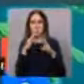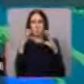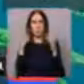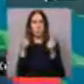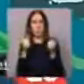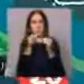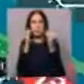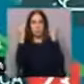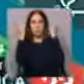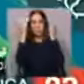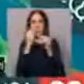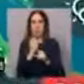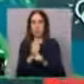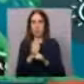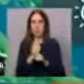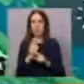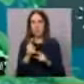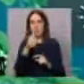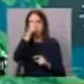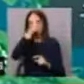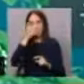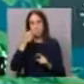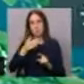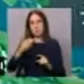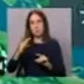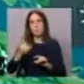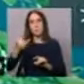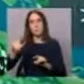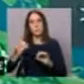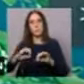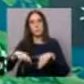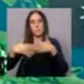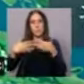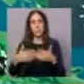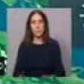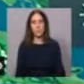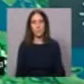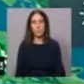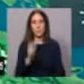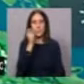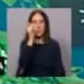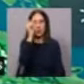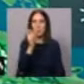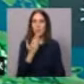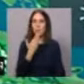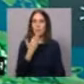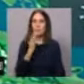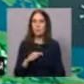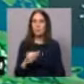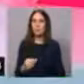e depois isso vai manter-se ao longo do domingo e no início da próxima semana. Ricardo, obrigado. Bom fim de semana. Bom fim de semana.